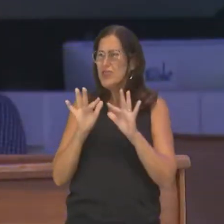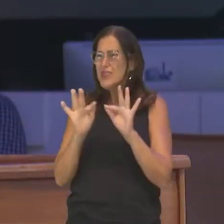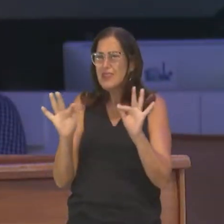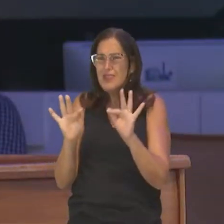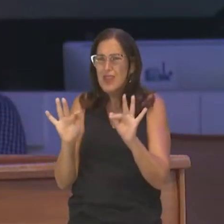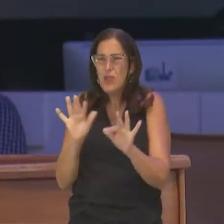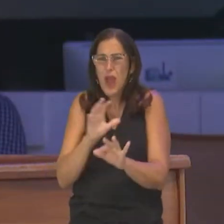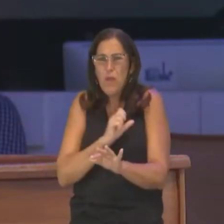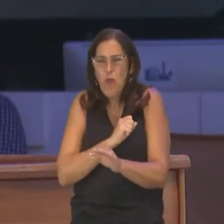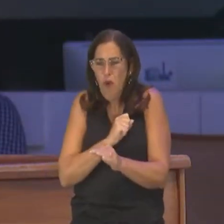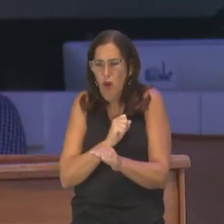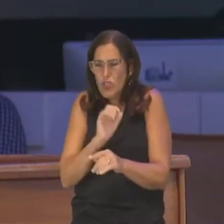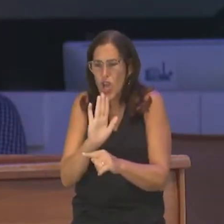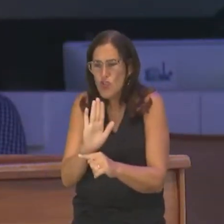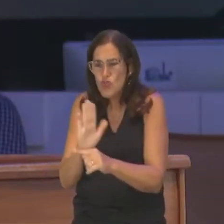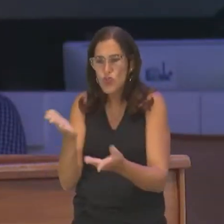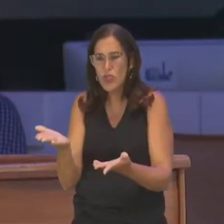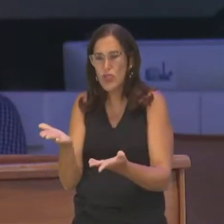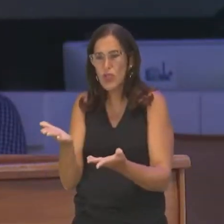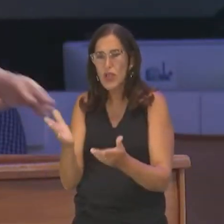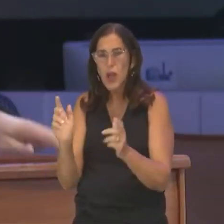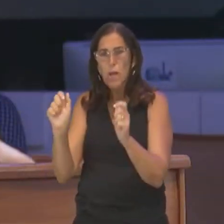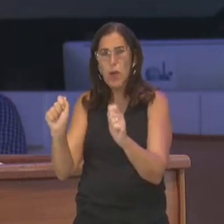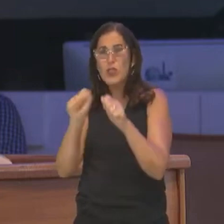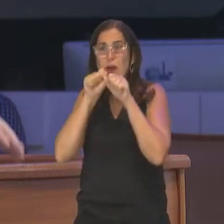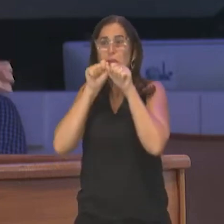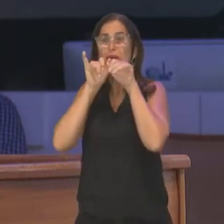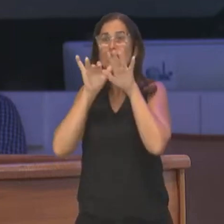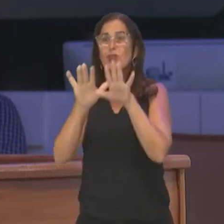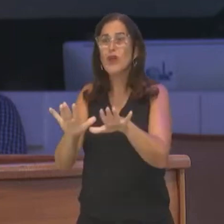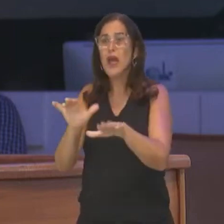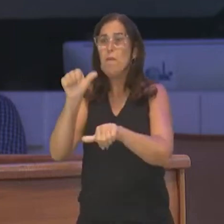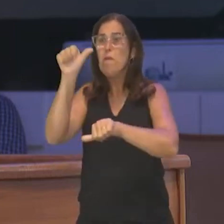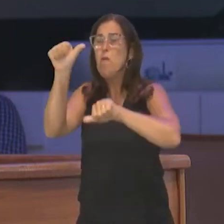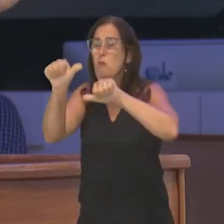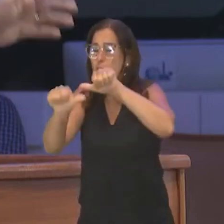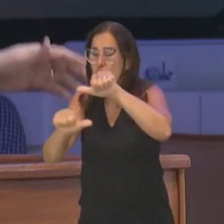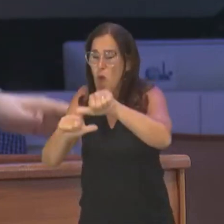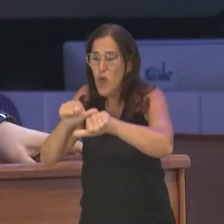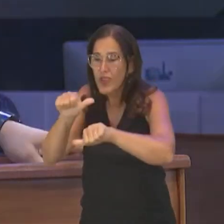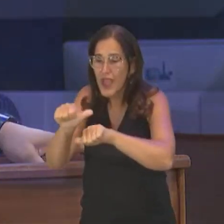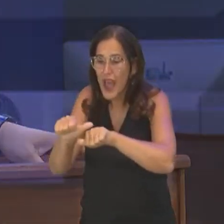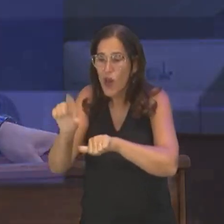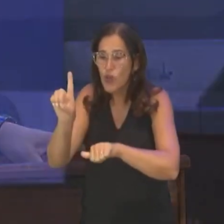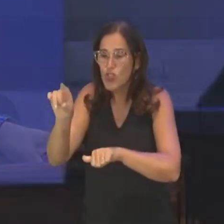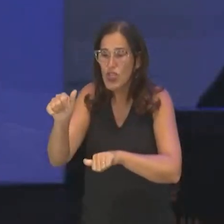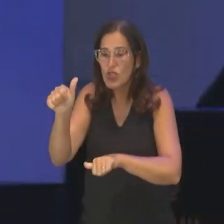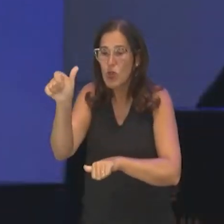de entrega, a gente pode abençoar e transformar o dia de alguém.